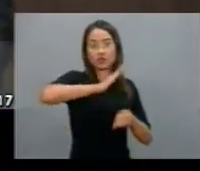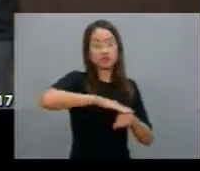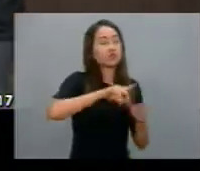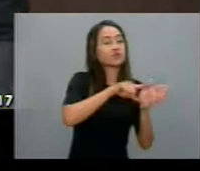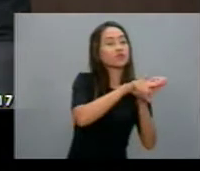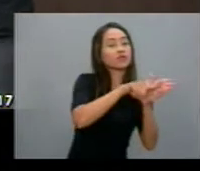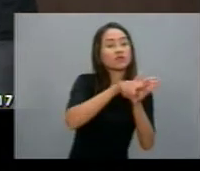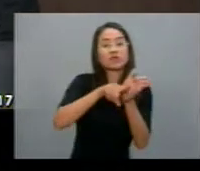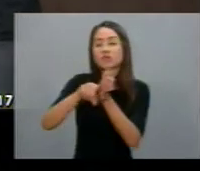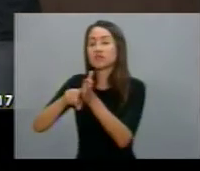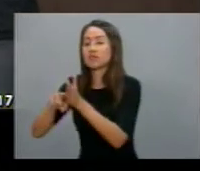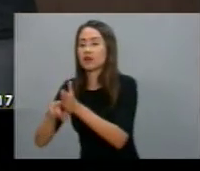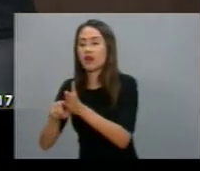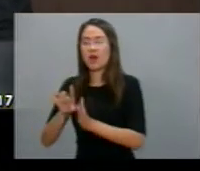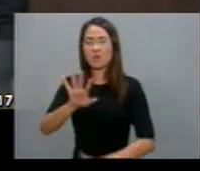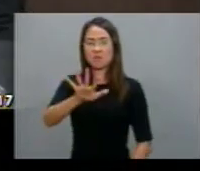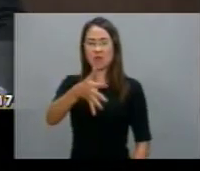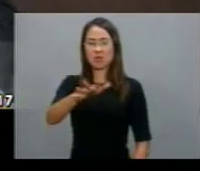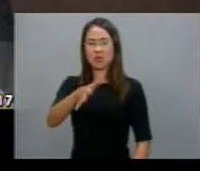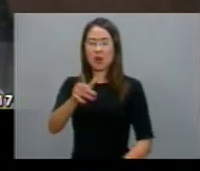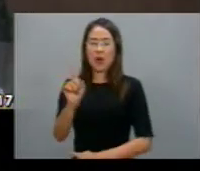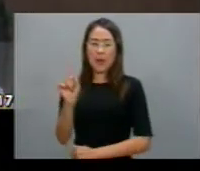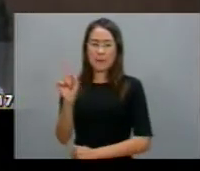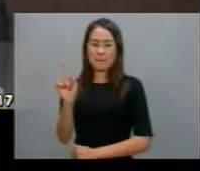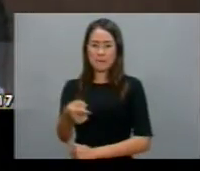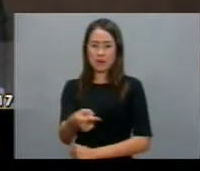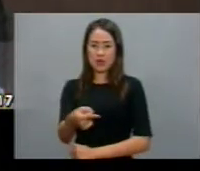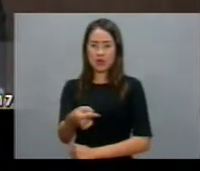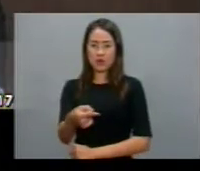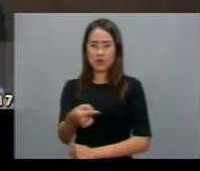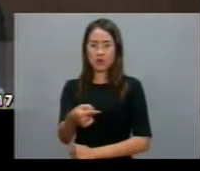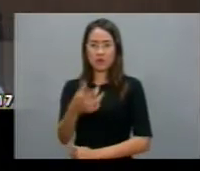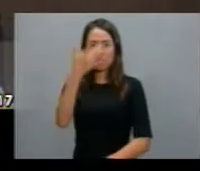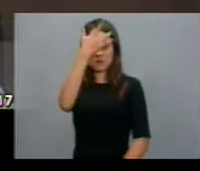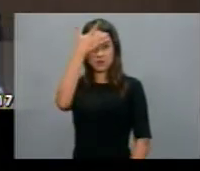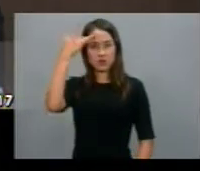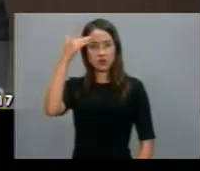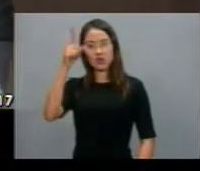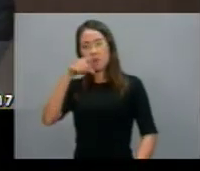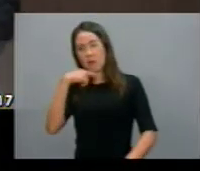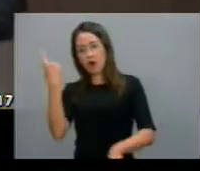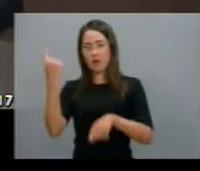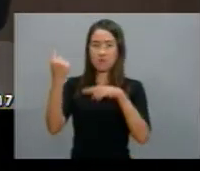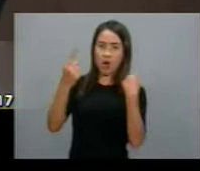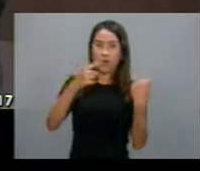1.000 homicídios acontecidos nas 7 cidades que mais matam no Ceará.